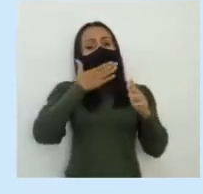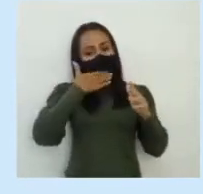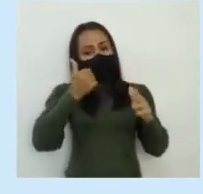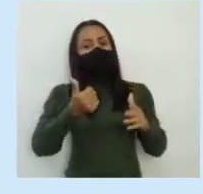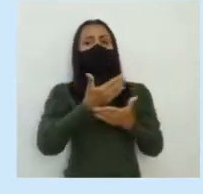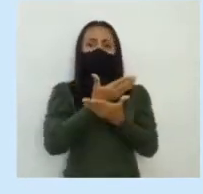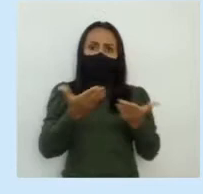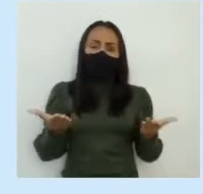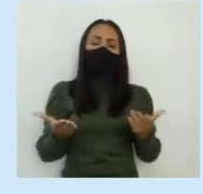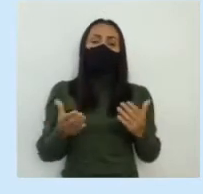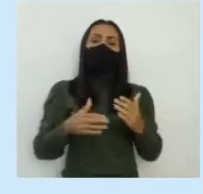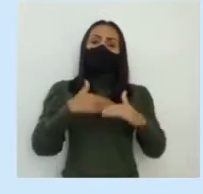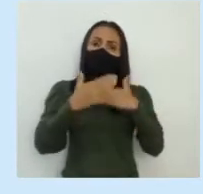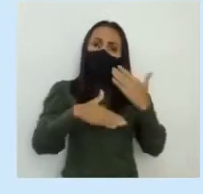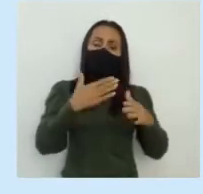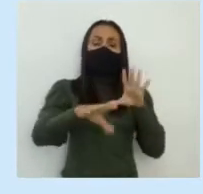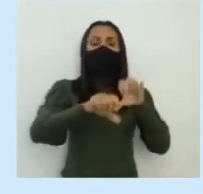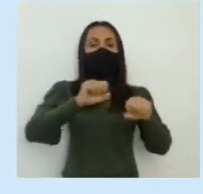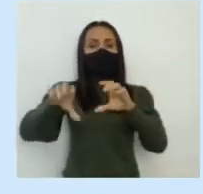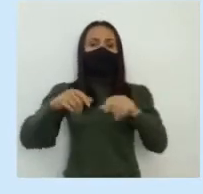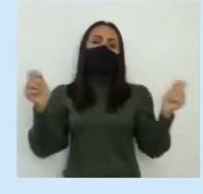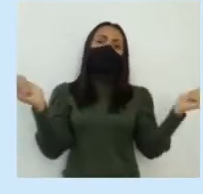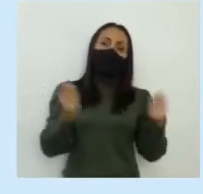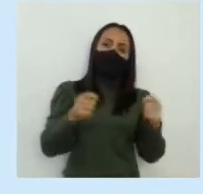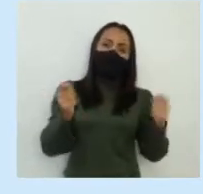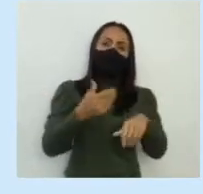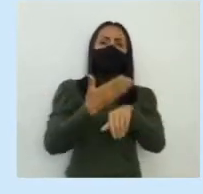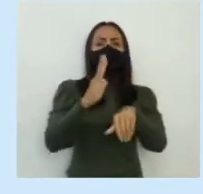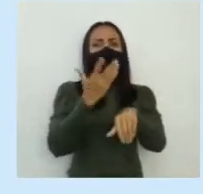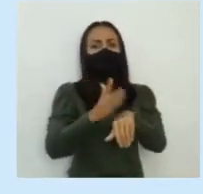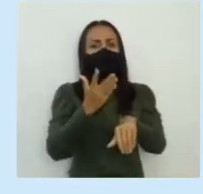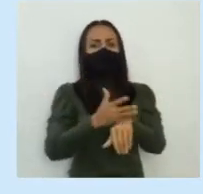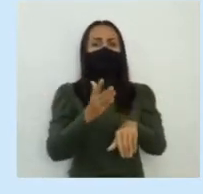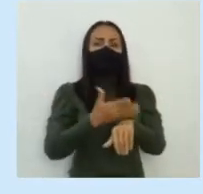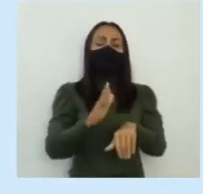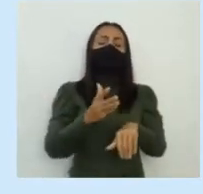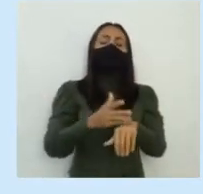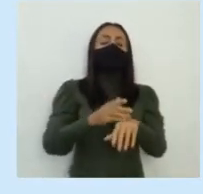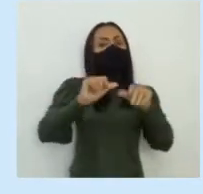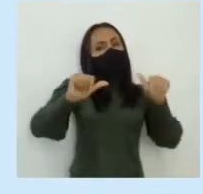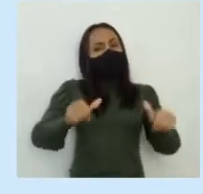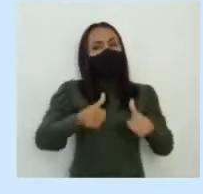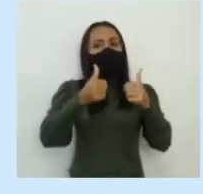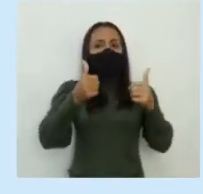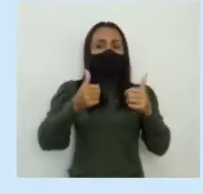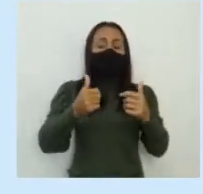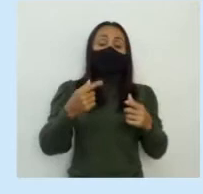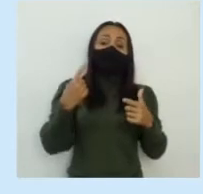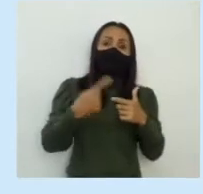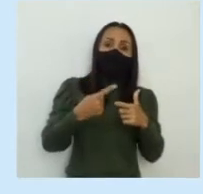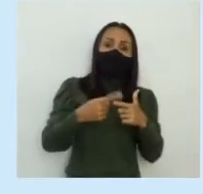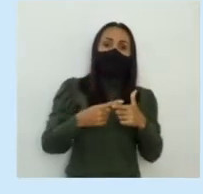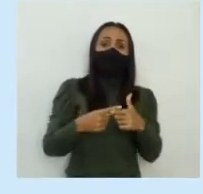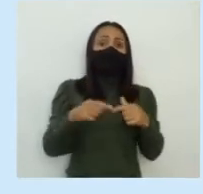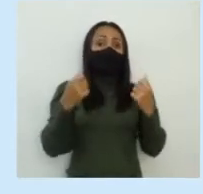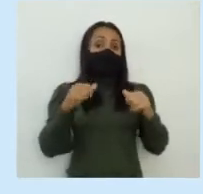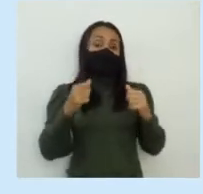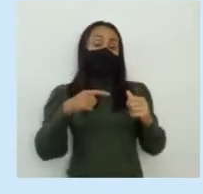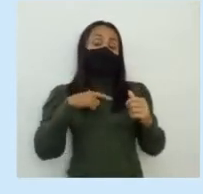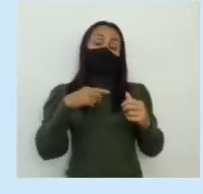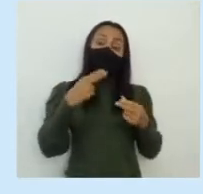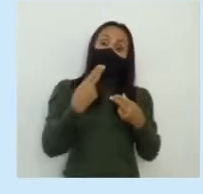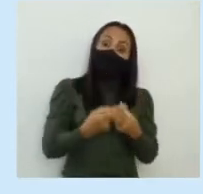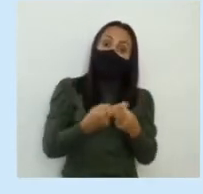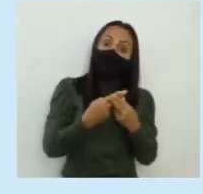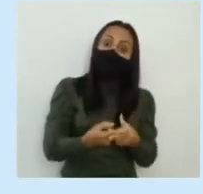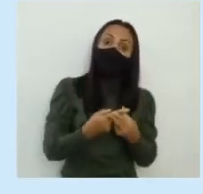procurar passar por formações, capacitações, realmente para melhorar essa situação. Por quê? Porque se a gente não tiver paciência, se a